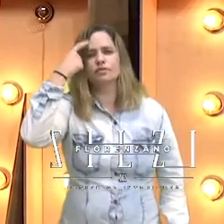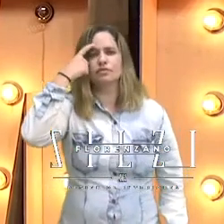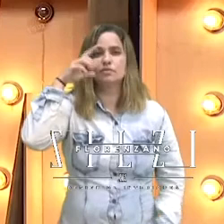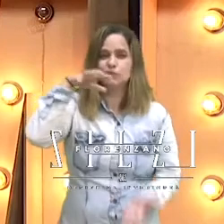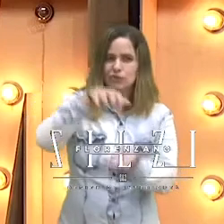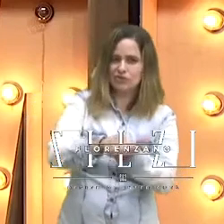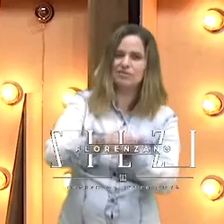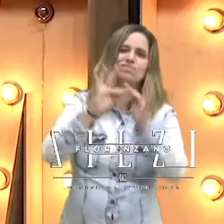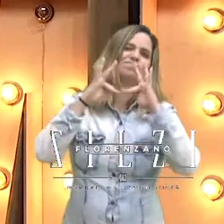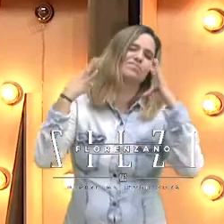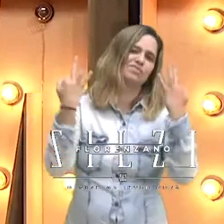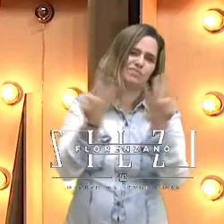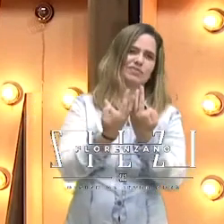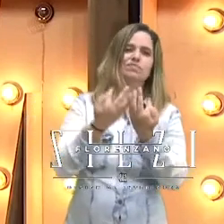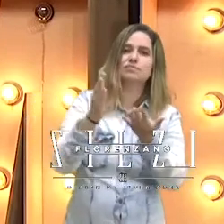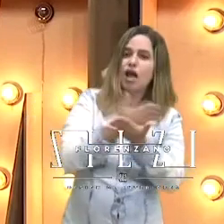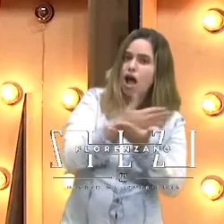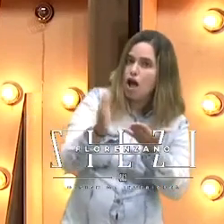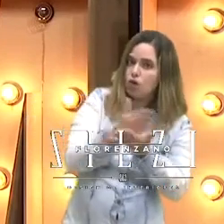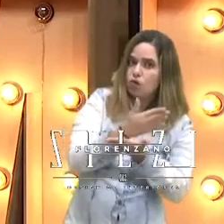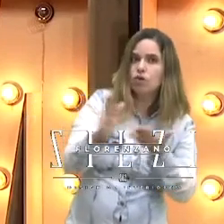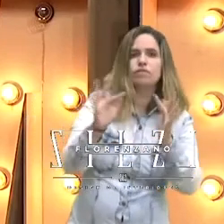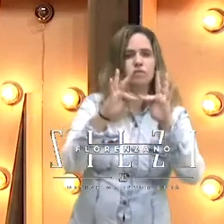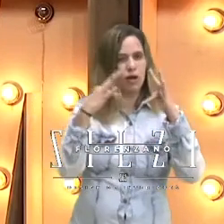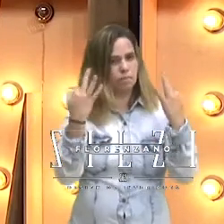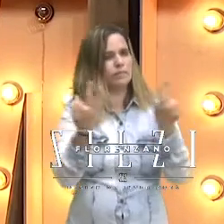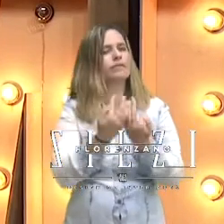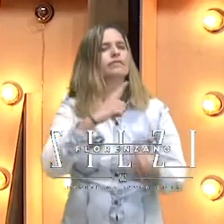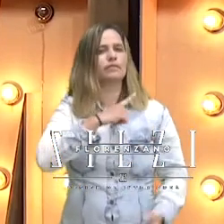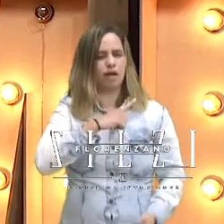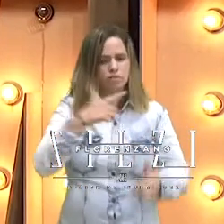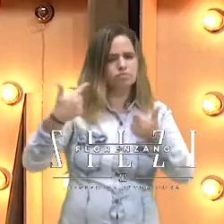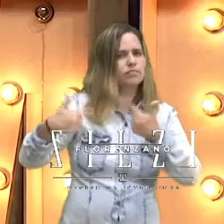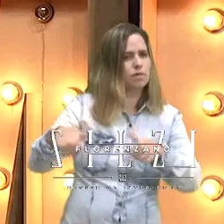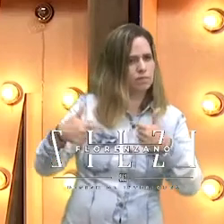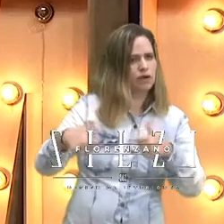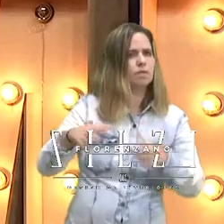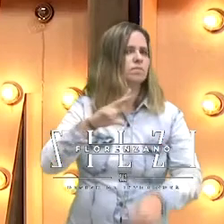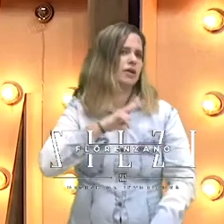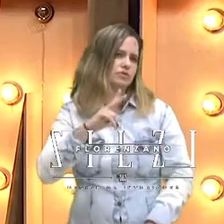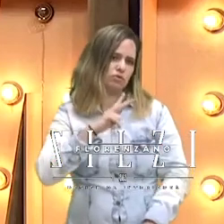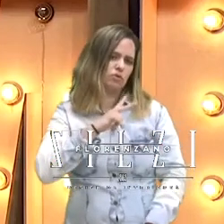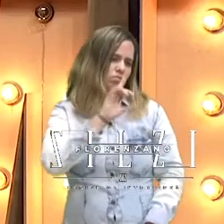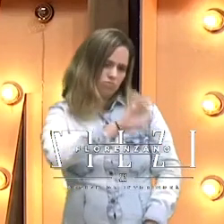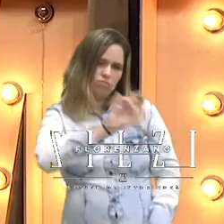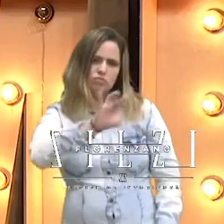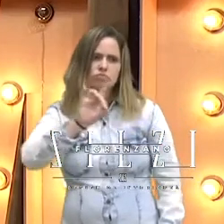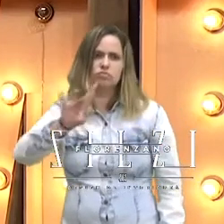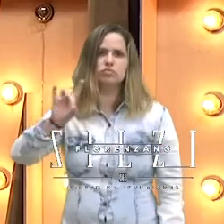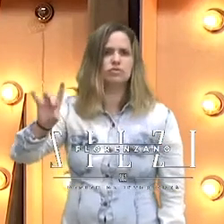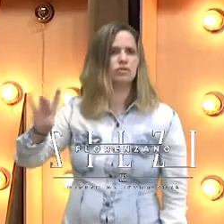Algumas famílias, eles têm trabalhos individuais, um ganha dinheiro aqui, o outro ganha dinheiro ali e tal, mas sabe o que a família